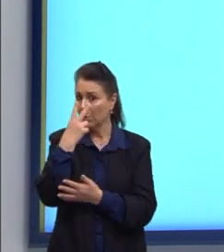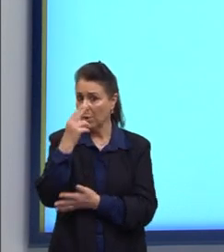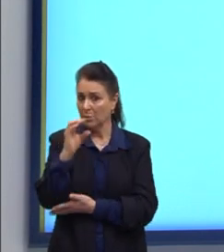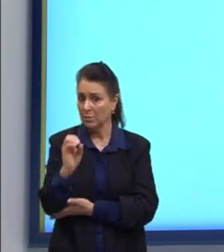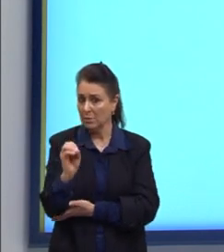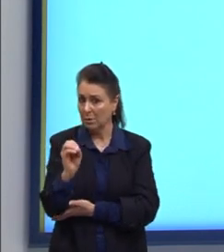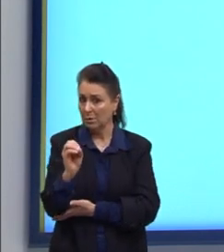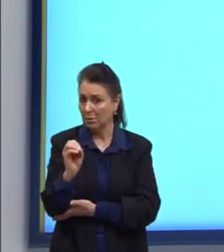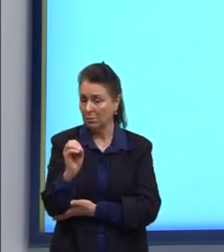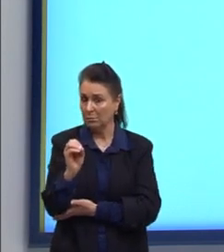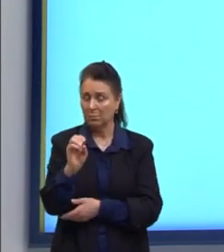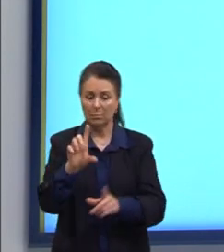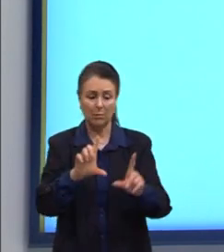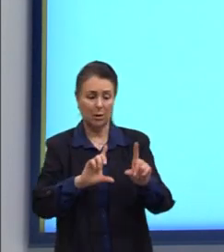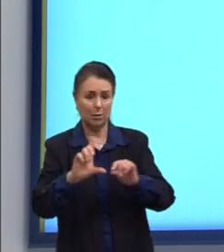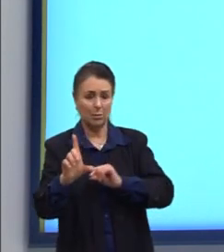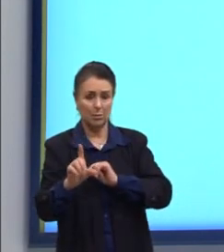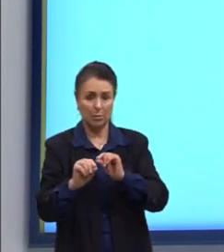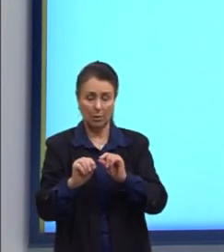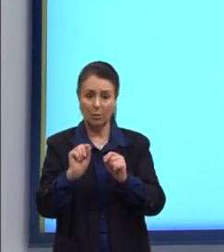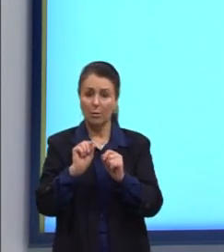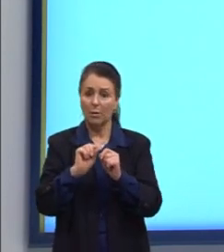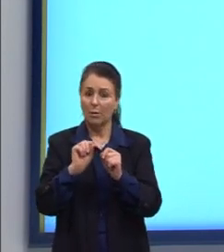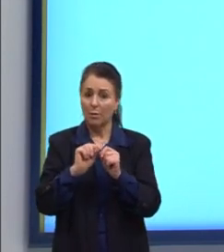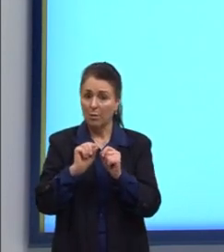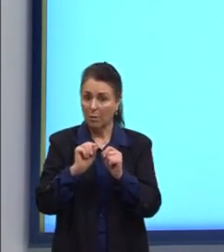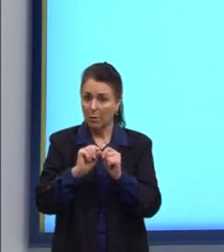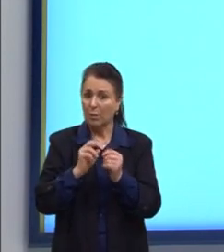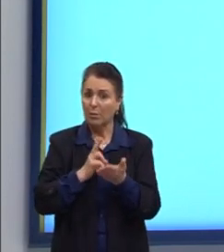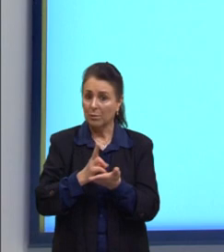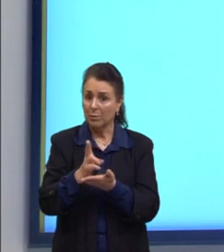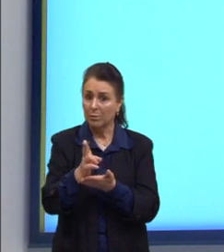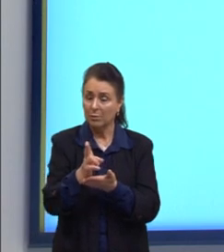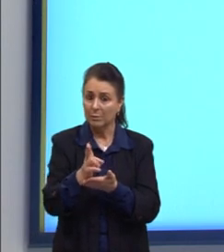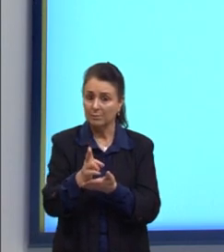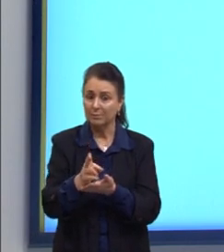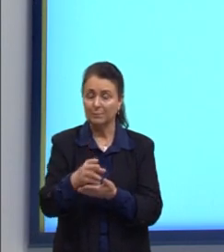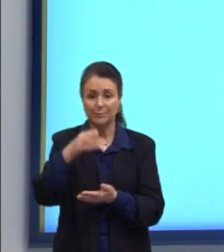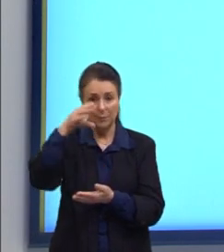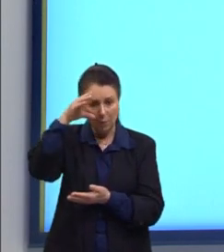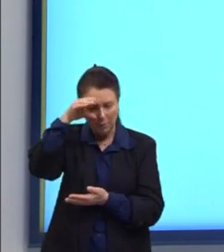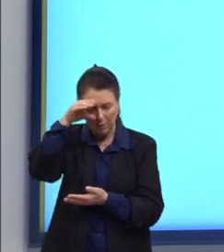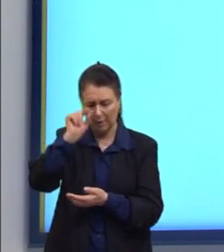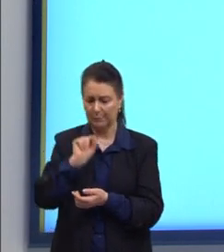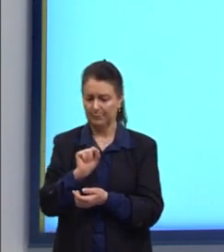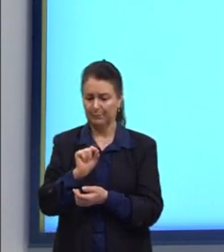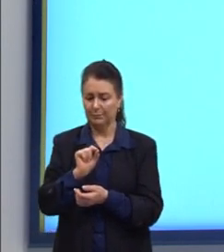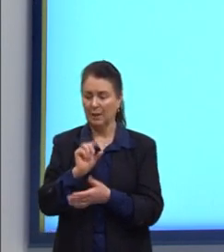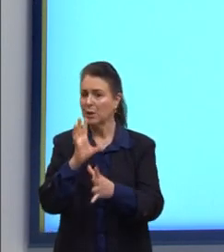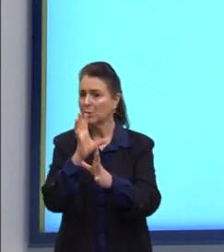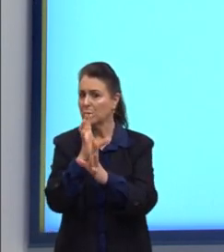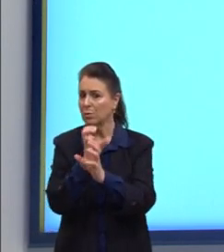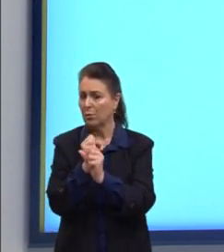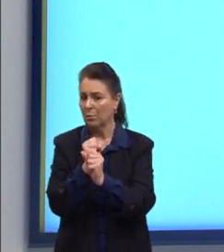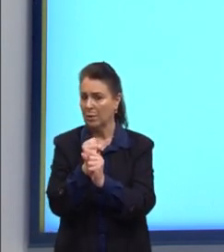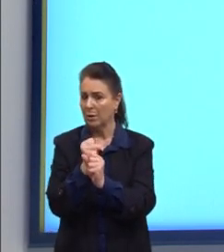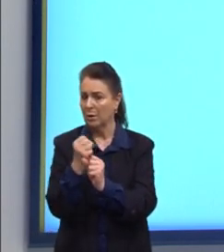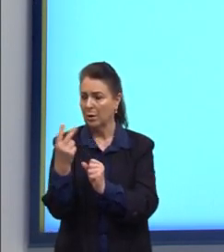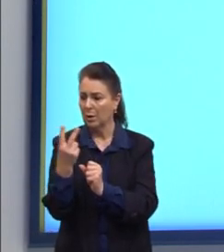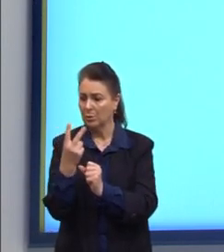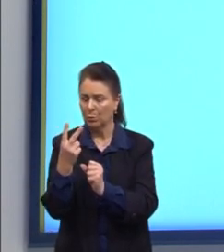escolher a gente vai fazer ali Uma Jogada o que que é importante Observar se eu quero somar as duas